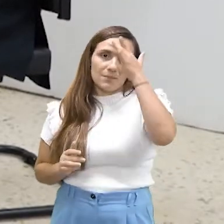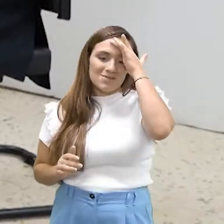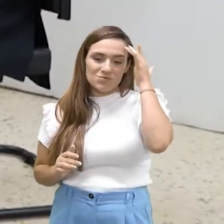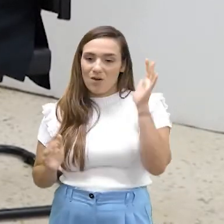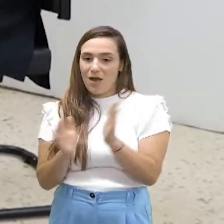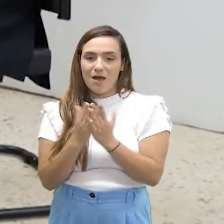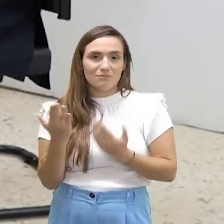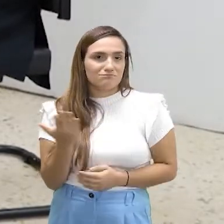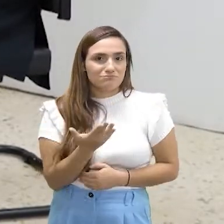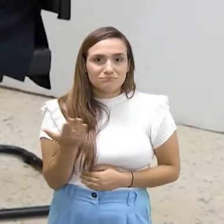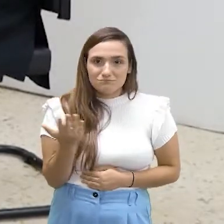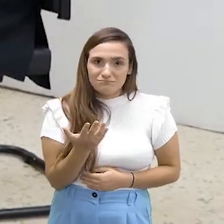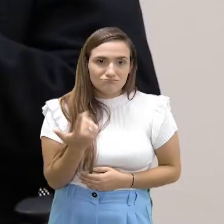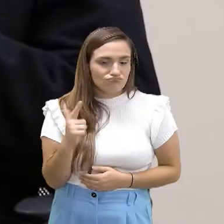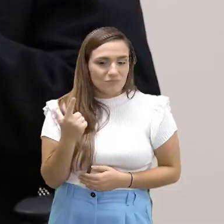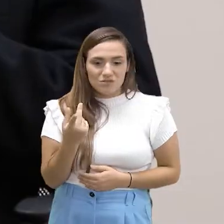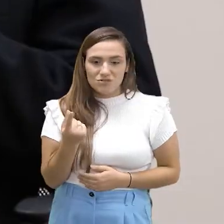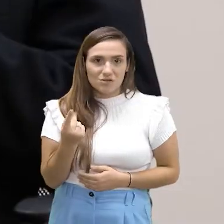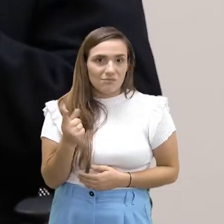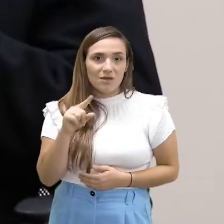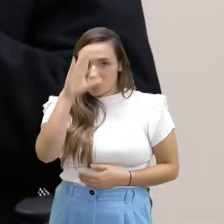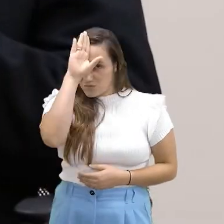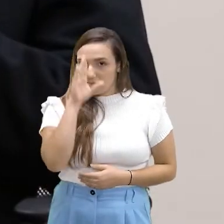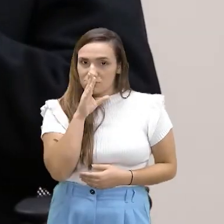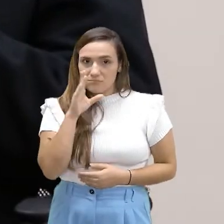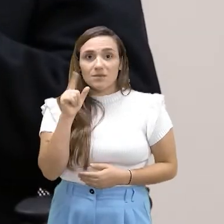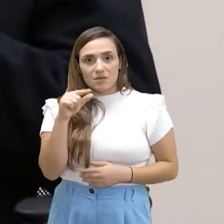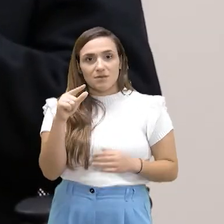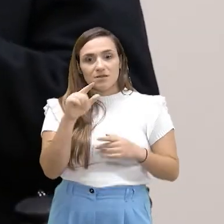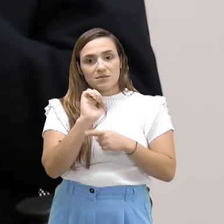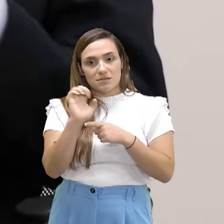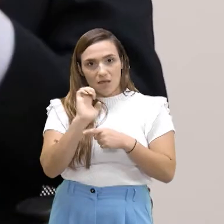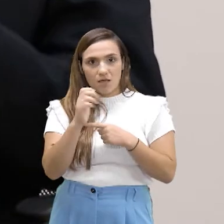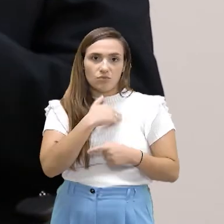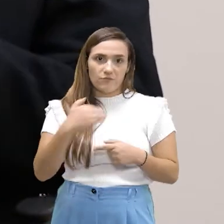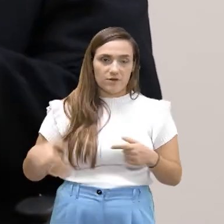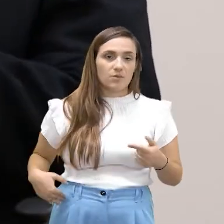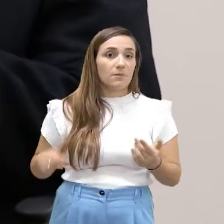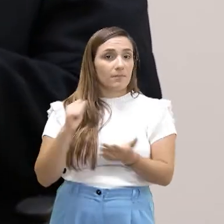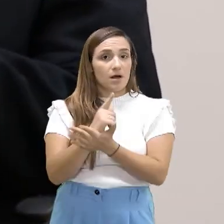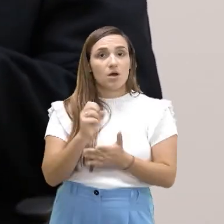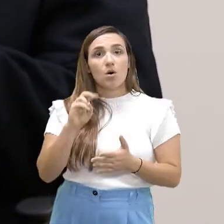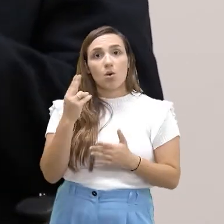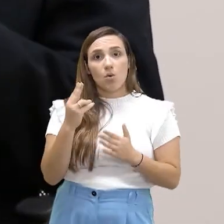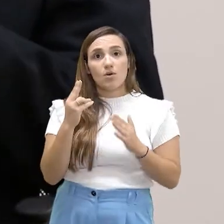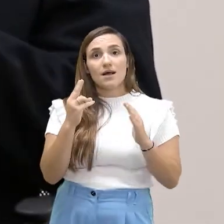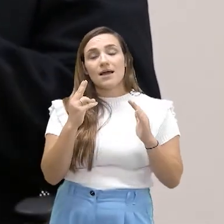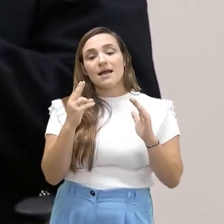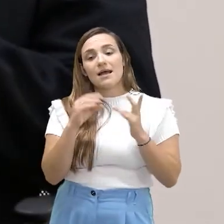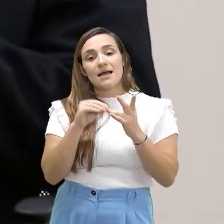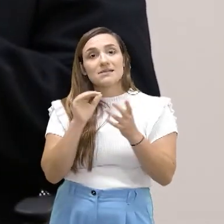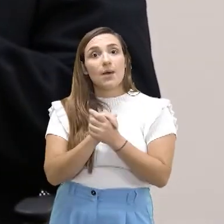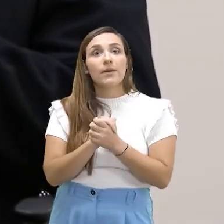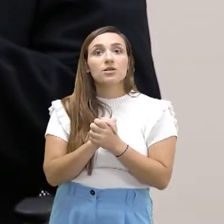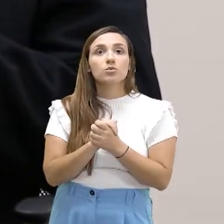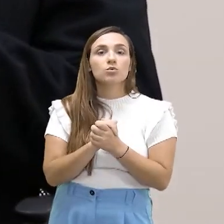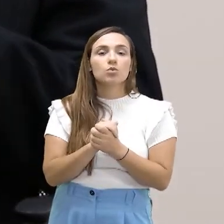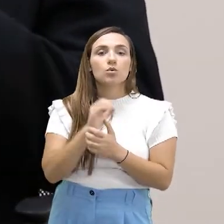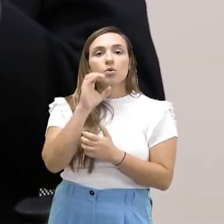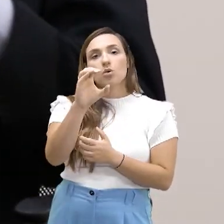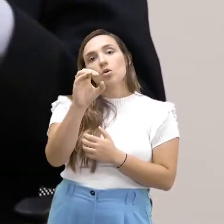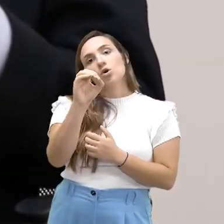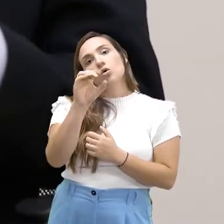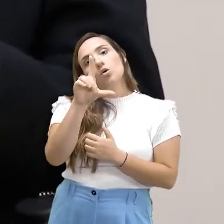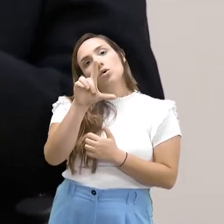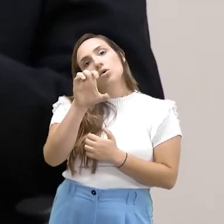das pessoas carentes. Esses são casamentos gratuitos, é o Estado que banca. E também aqueles casamentos coletivos.